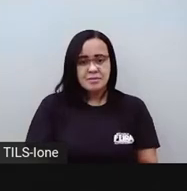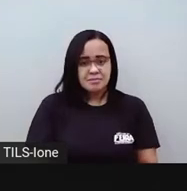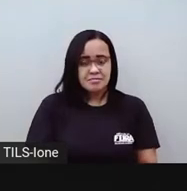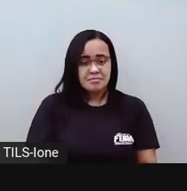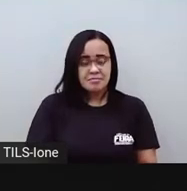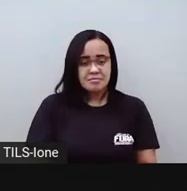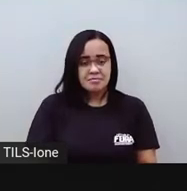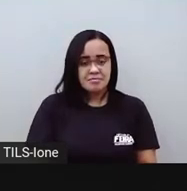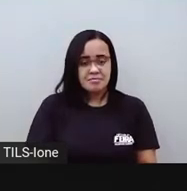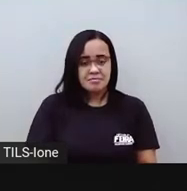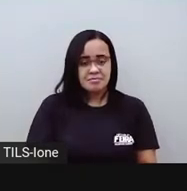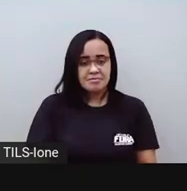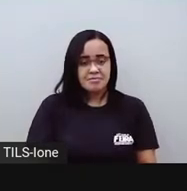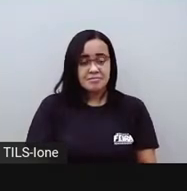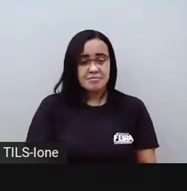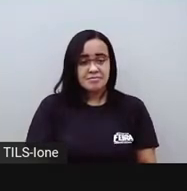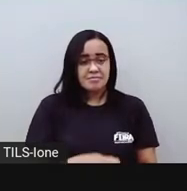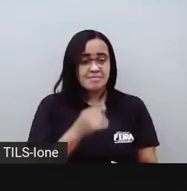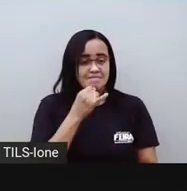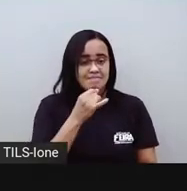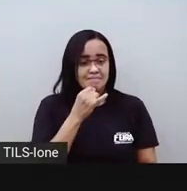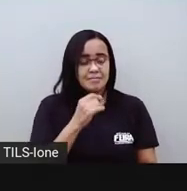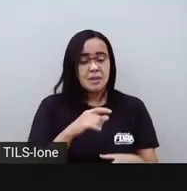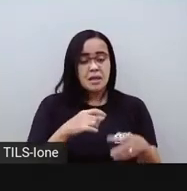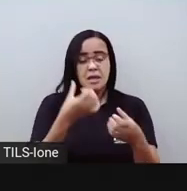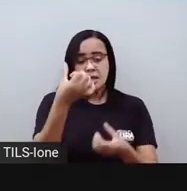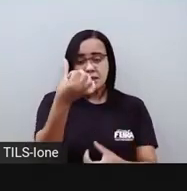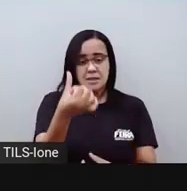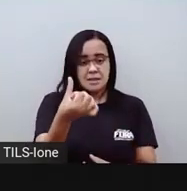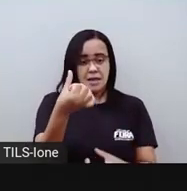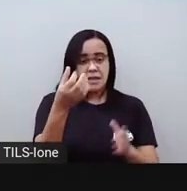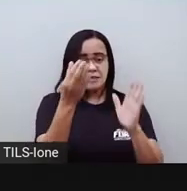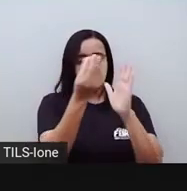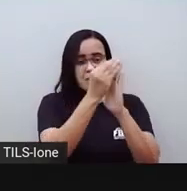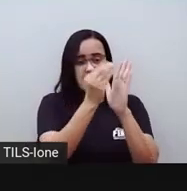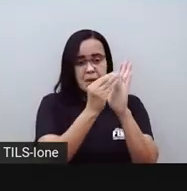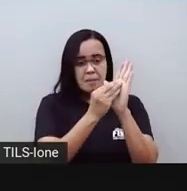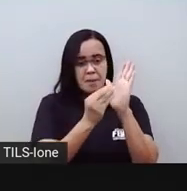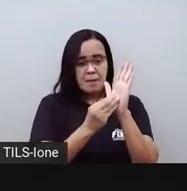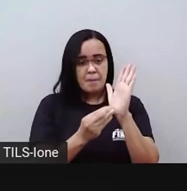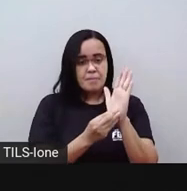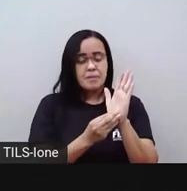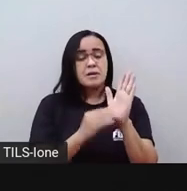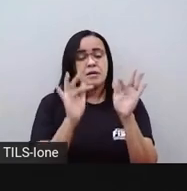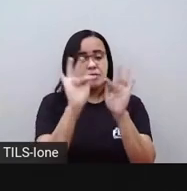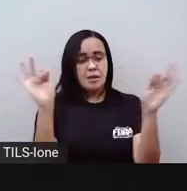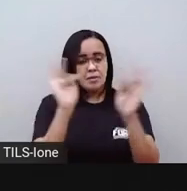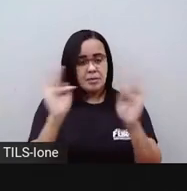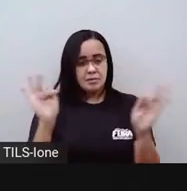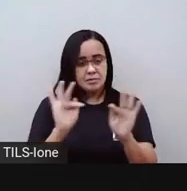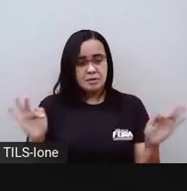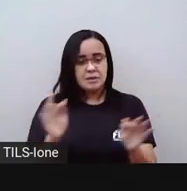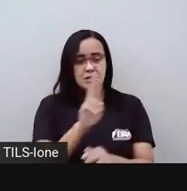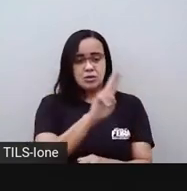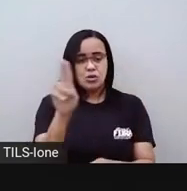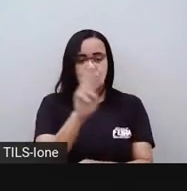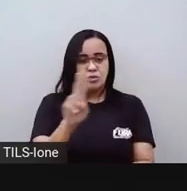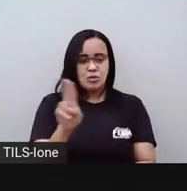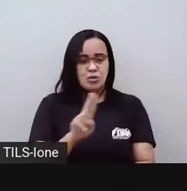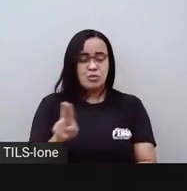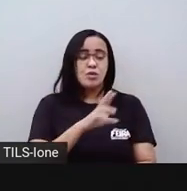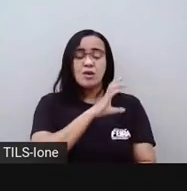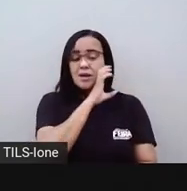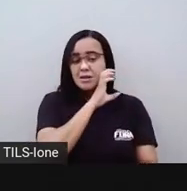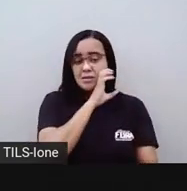vamos lá, eu coloquei aqui, se não me engano, 6 animais. Vamos lá ver quais são esses 6 animais e depois a gente vai aprender em